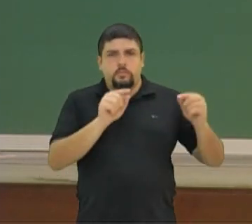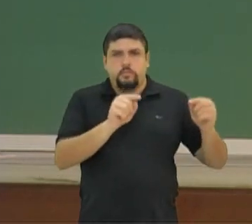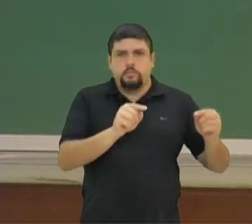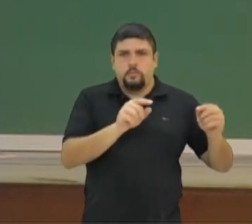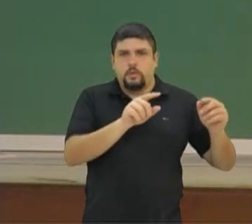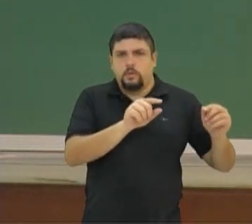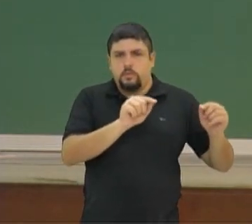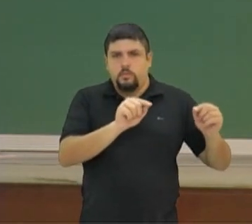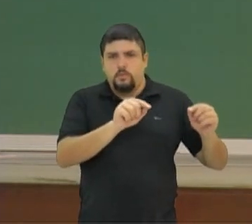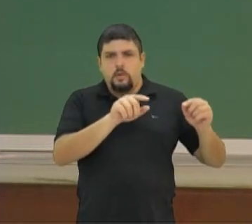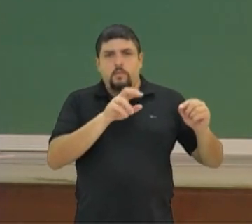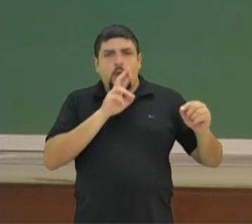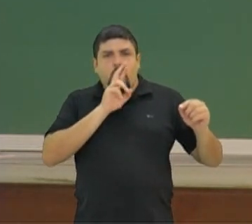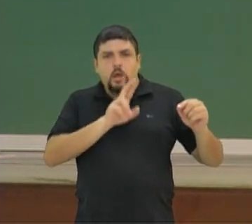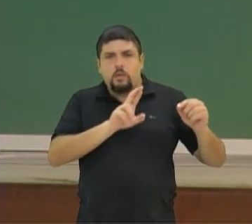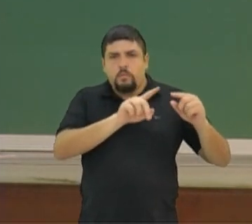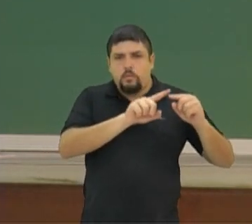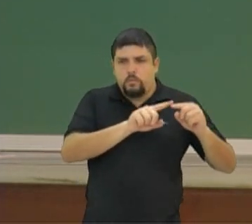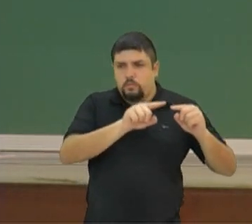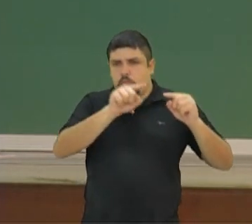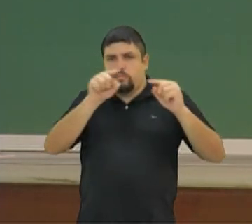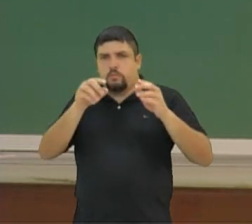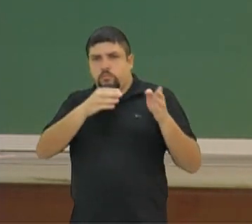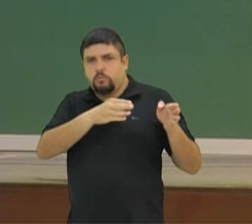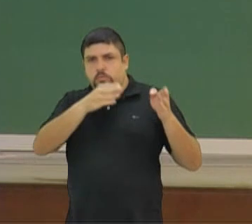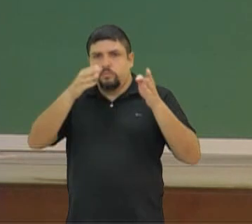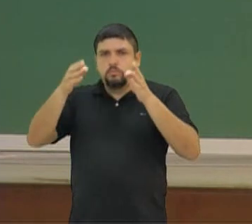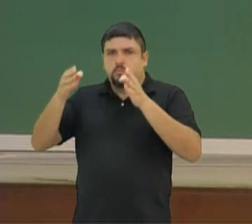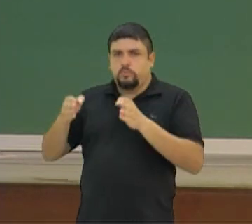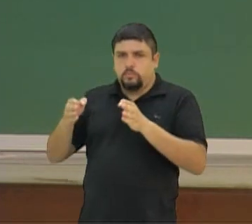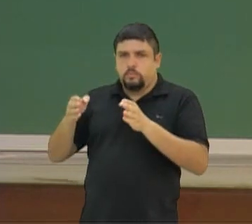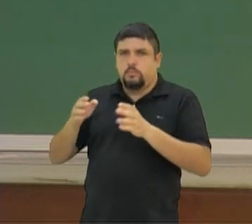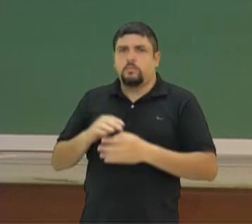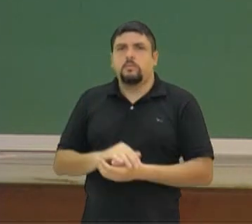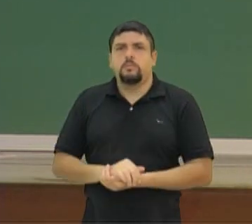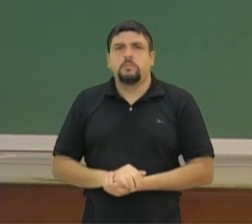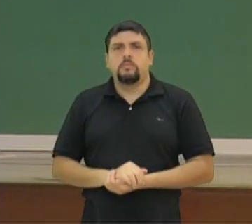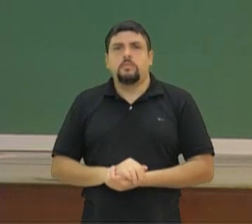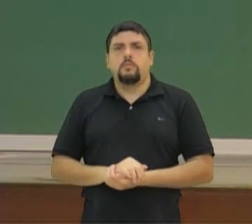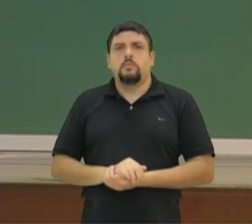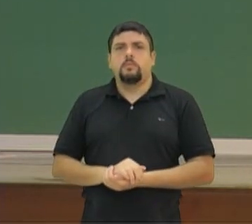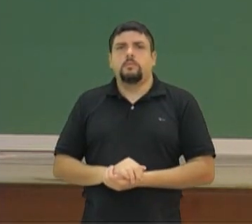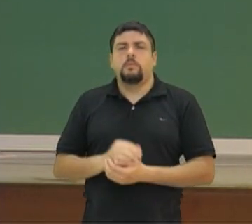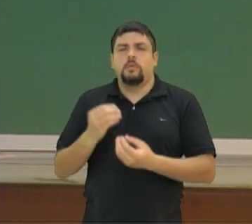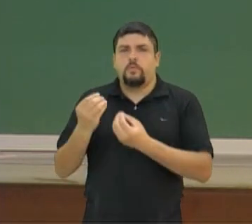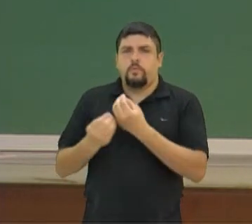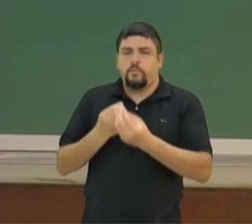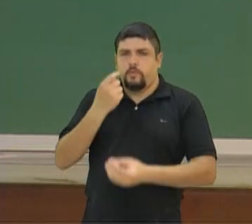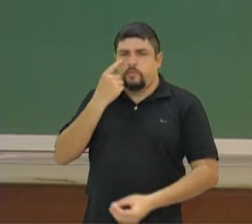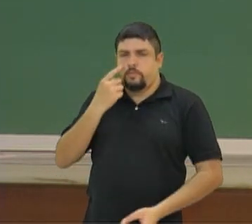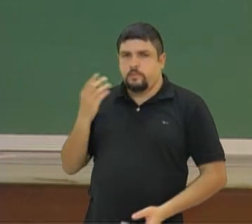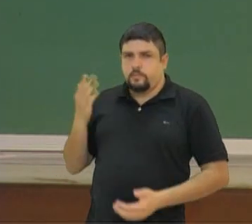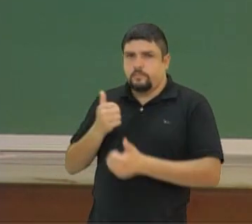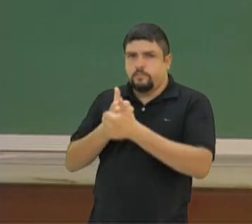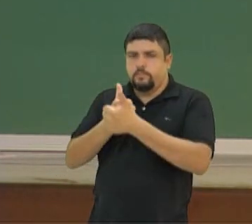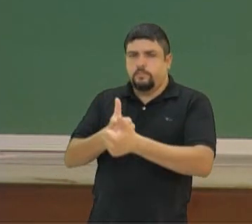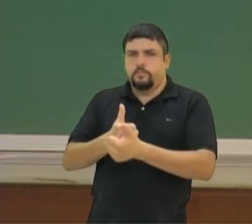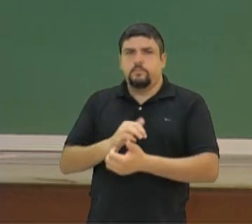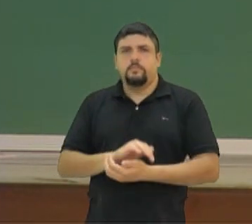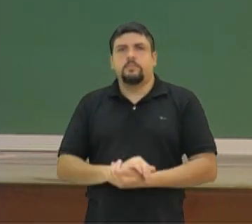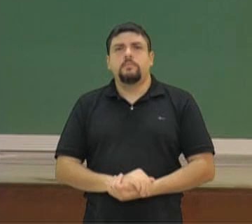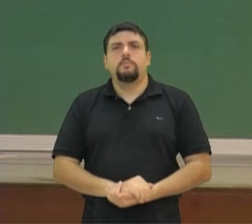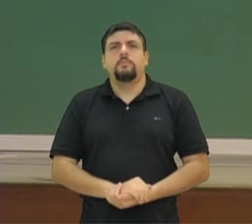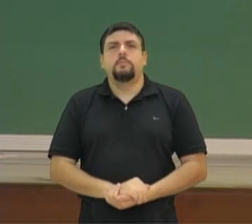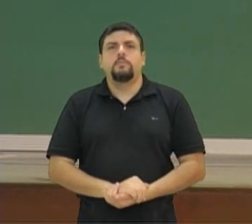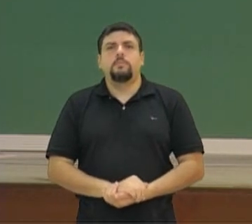pelo próximo fator. Quando você multiplicar, você terá um novo polinômio, ó, x ao quadrado vezes x, x ao